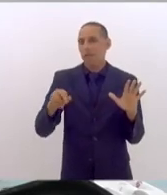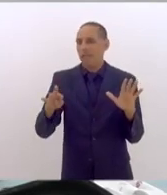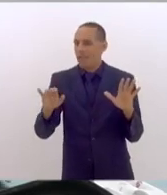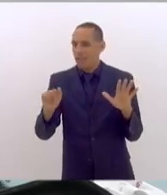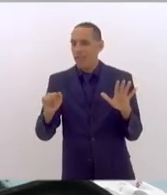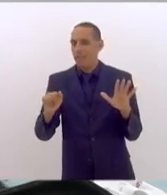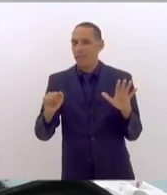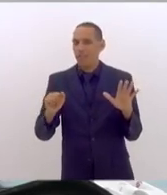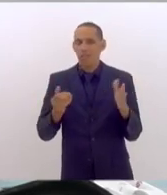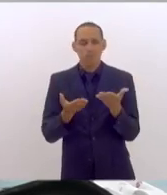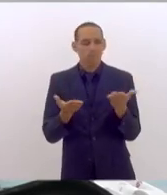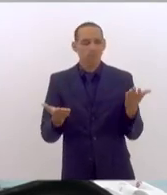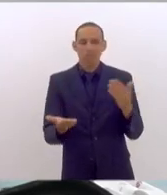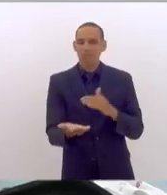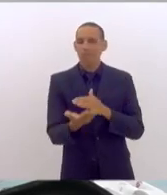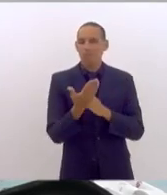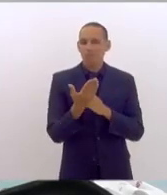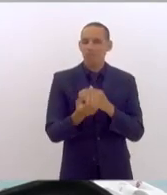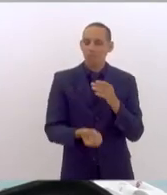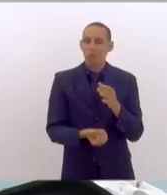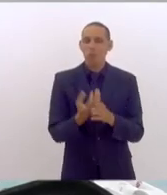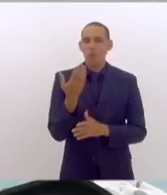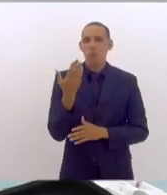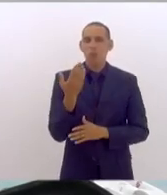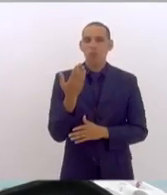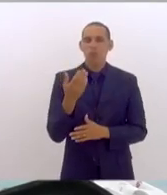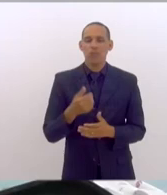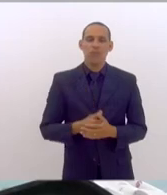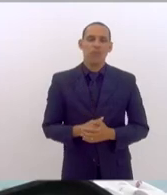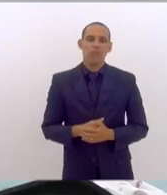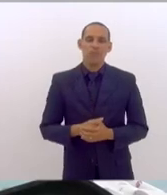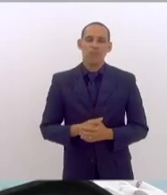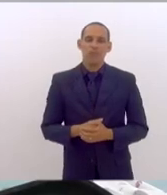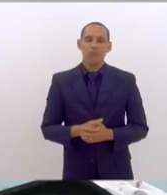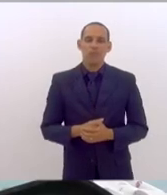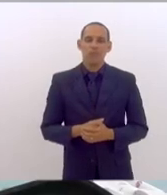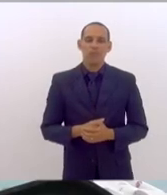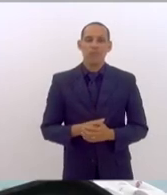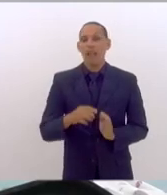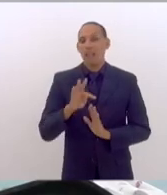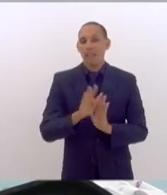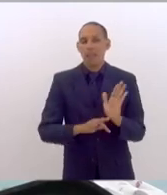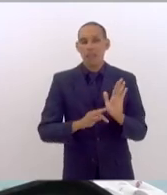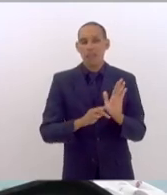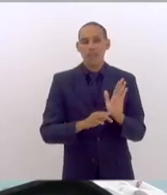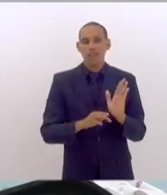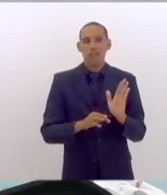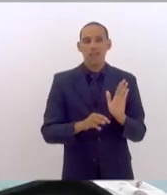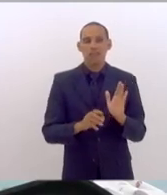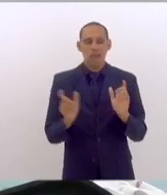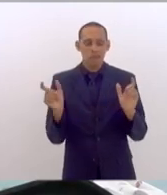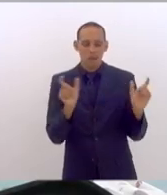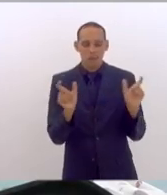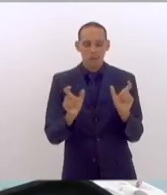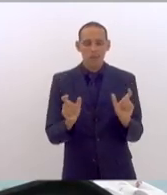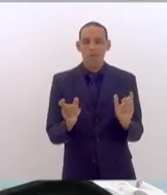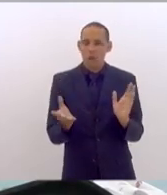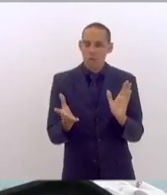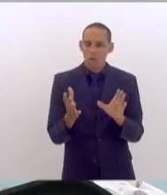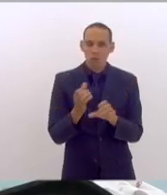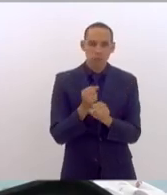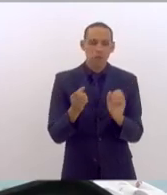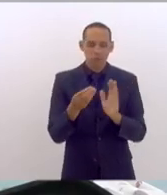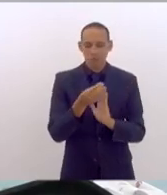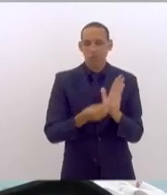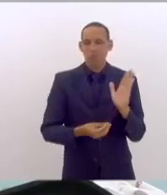Marta aqui nos ajudaram na produção de várias partes do texto também que era o registrar